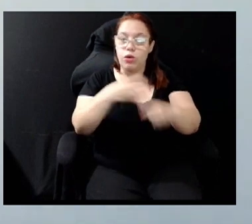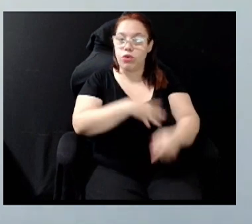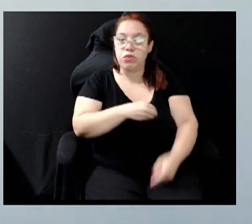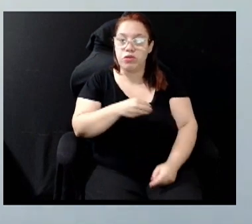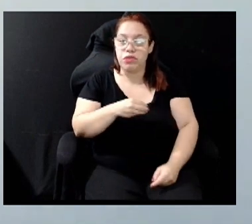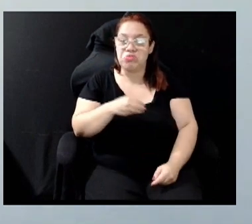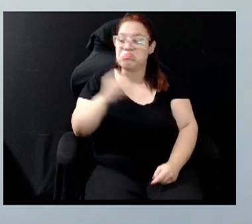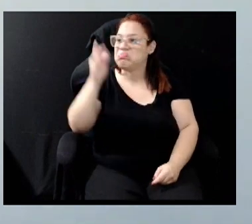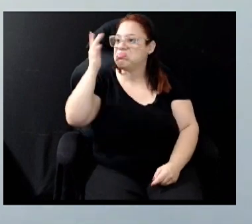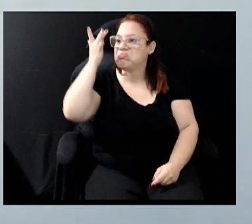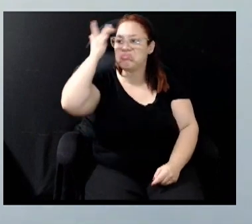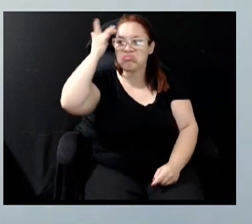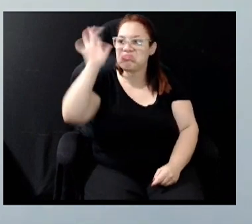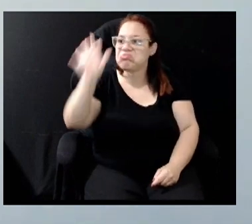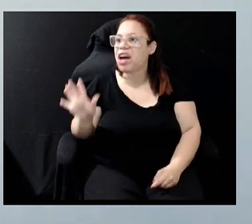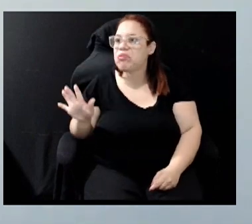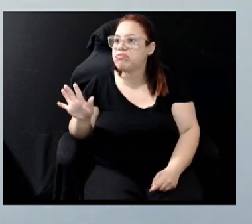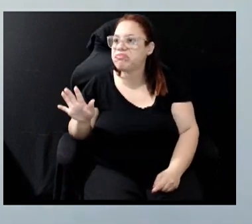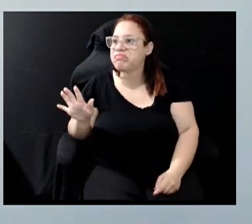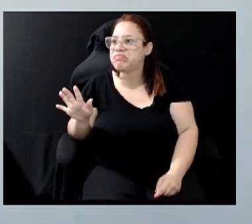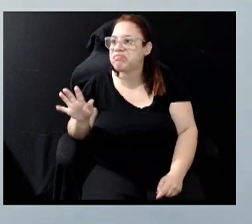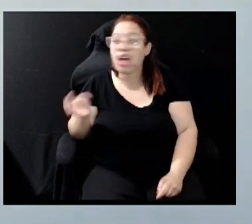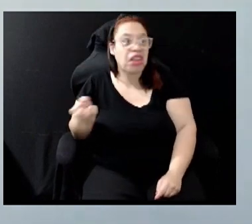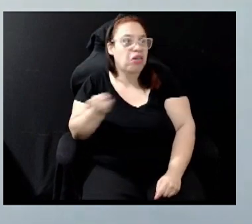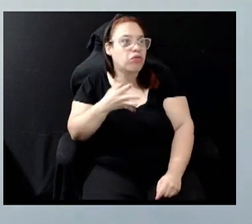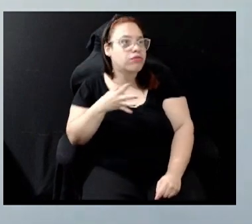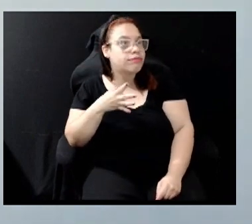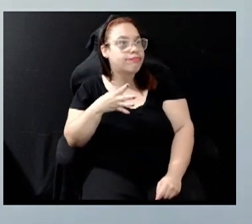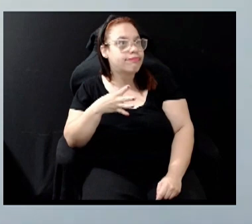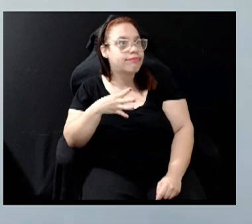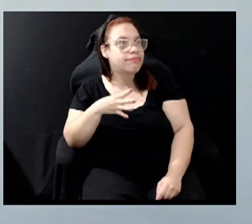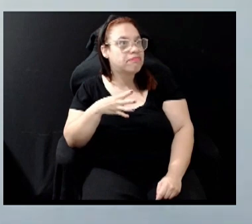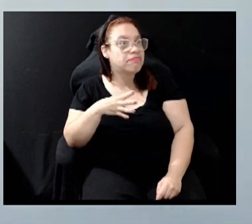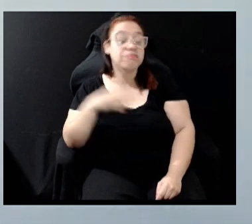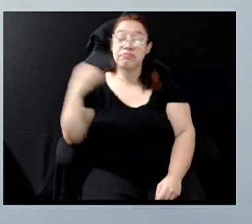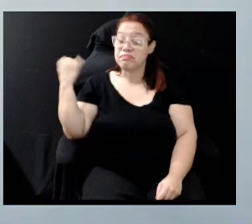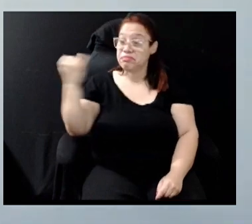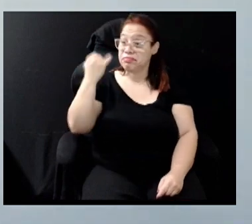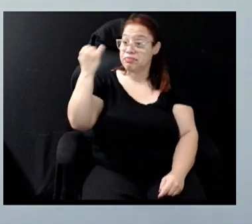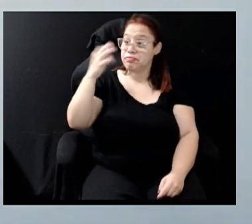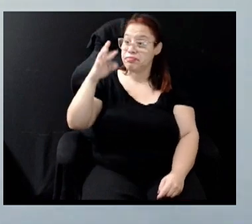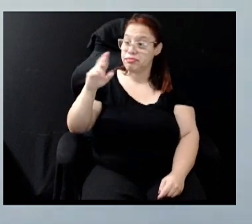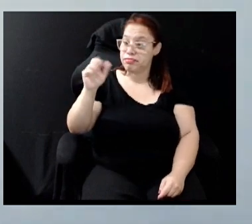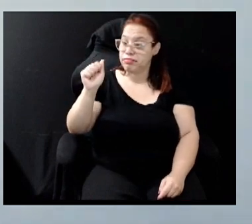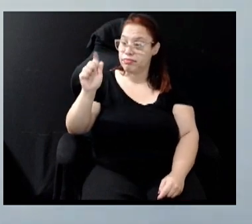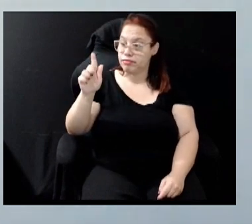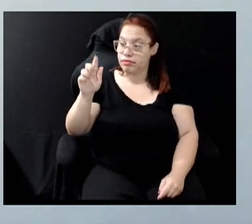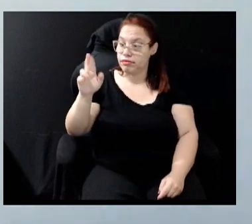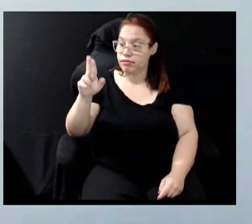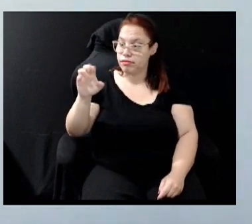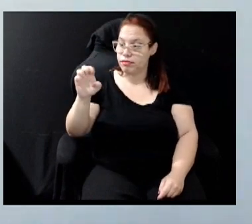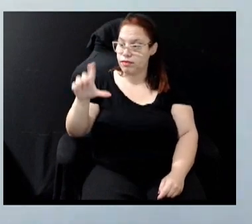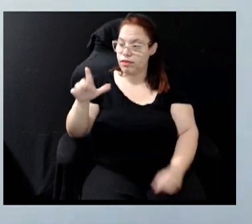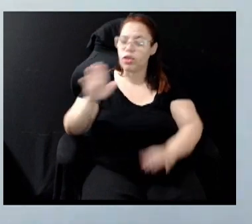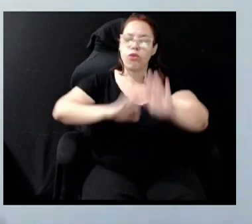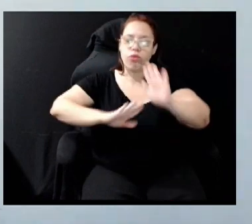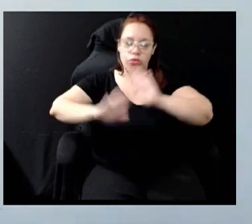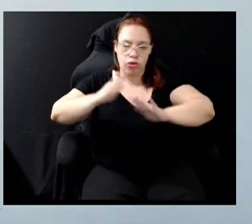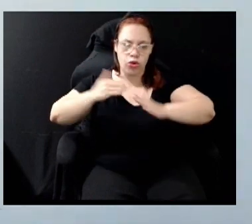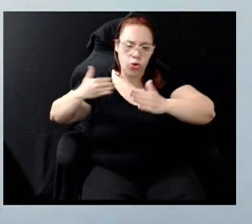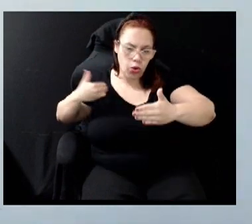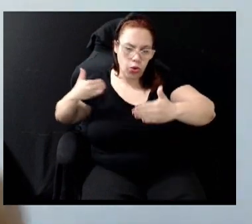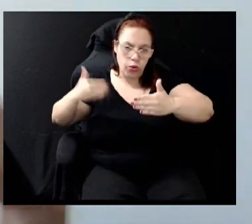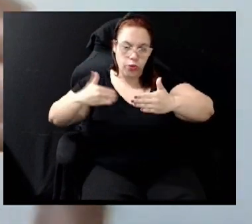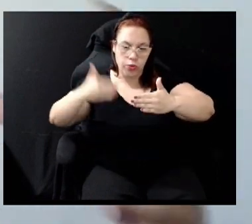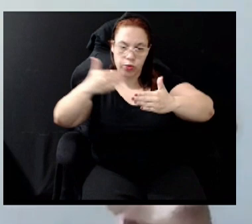desconhece. Para ele é totalmente novo, né? Então é importante, como a Raquel já colocou, ter esse cuidado na hora de trazer isso, porque isso é